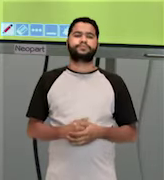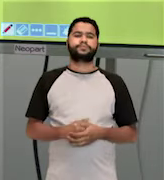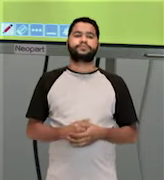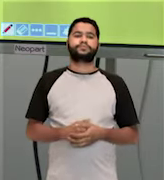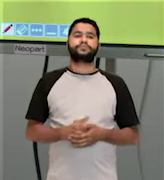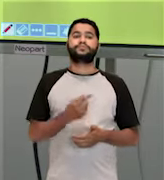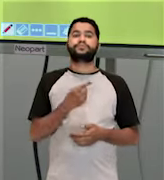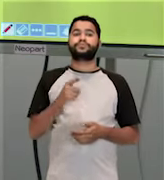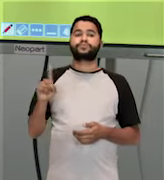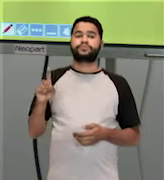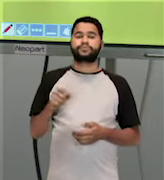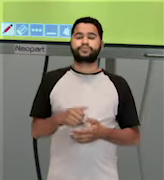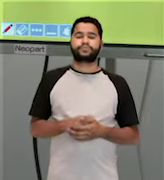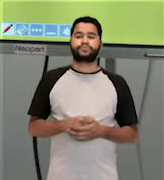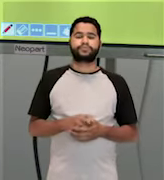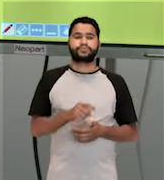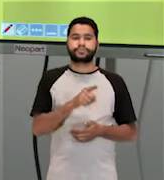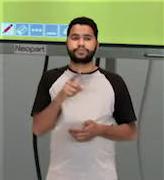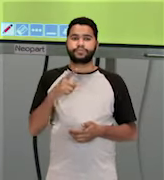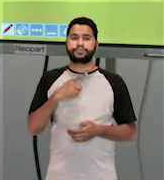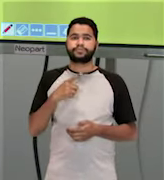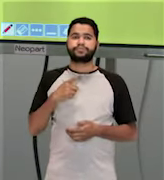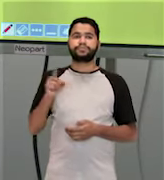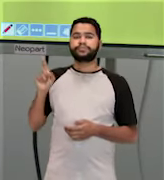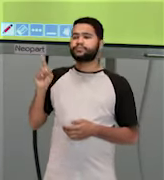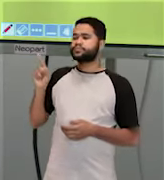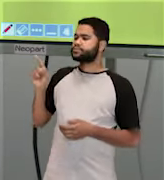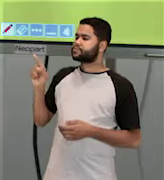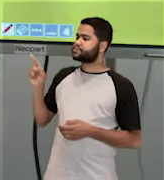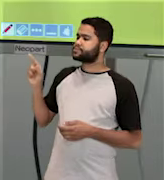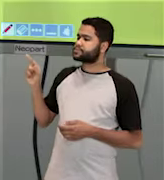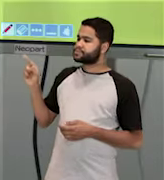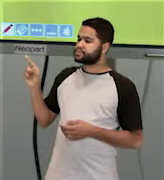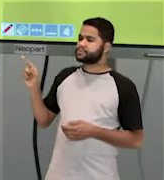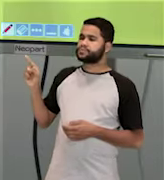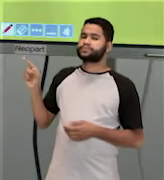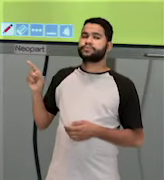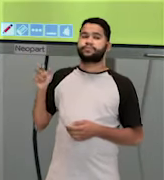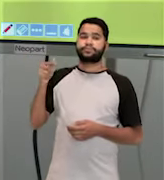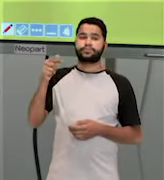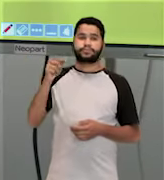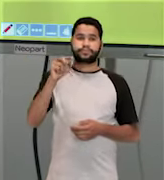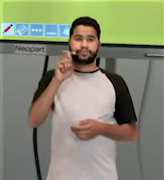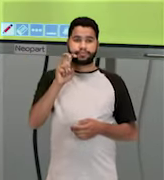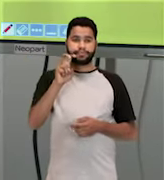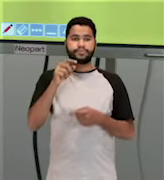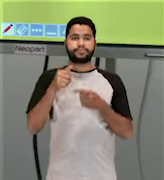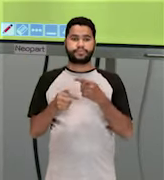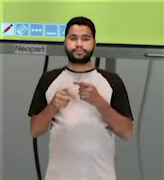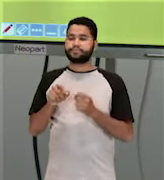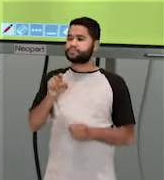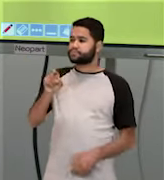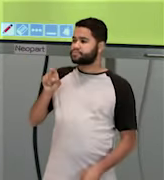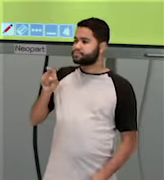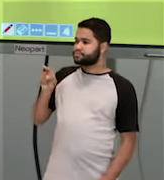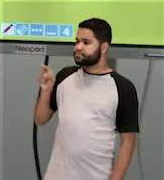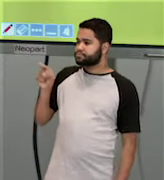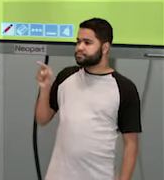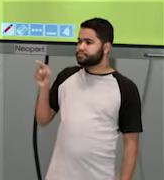os últimos? Aqui você tem 1, 2, 3, 4, 5 sétimos. 1, 2,